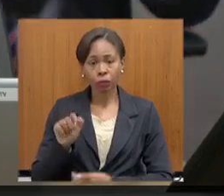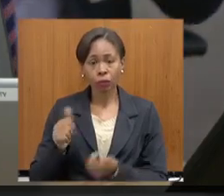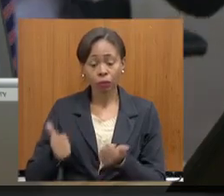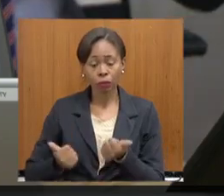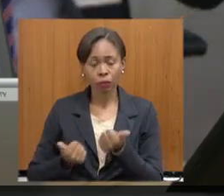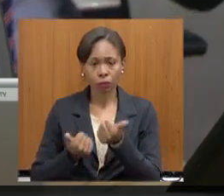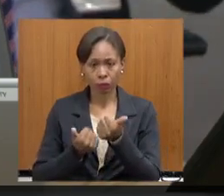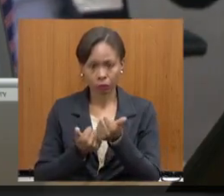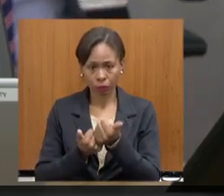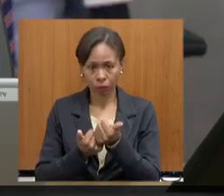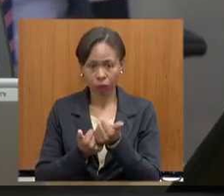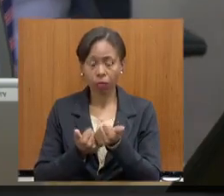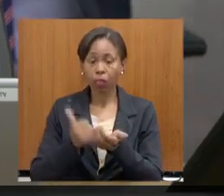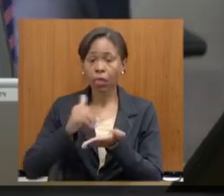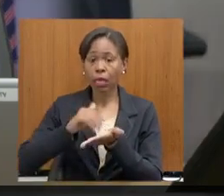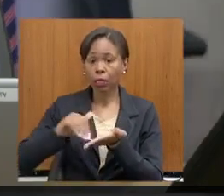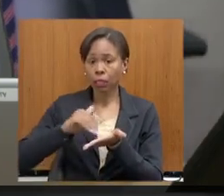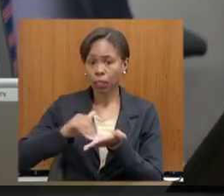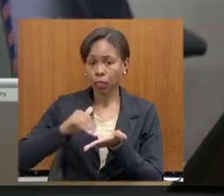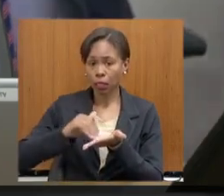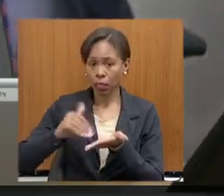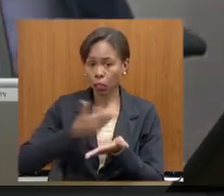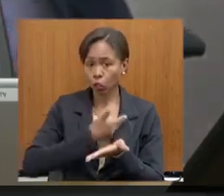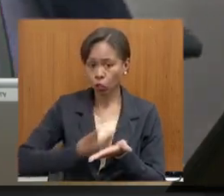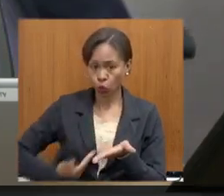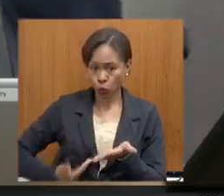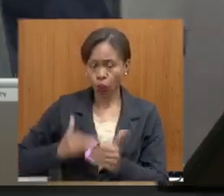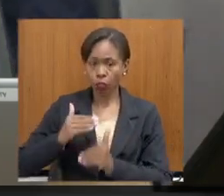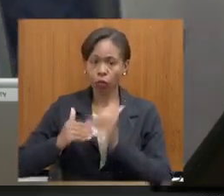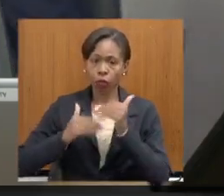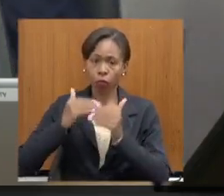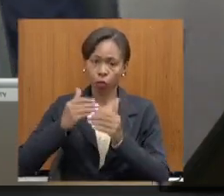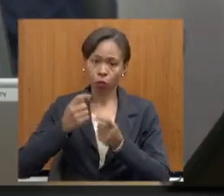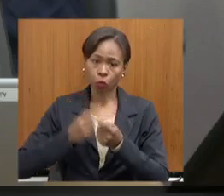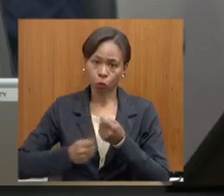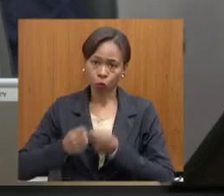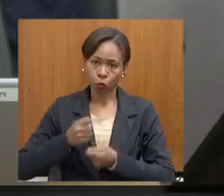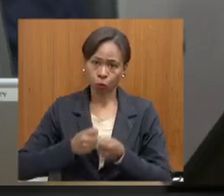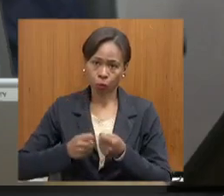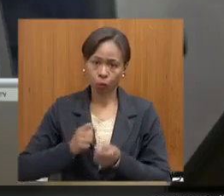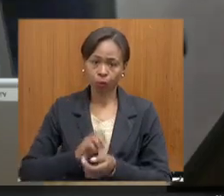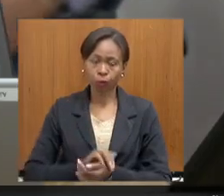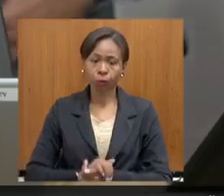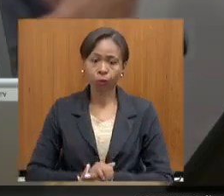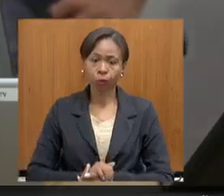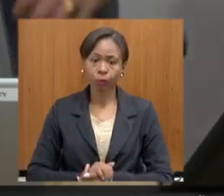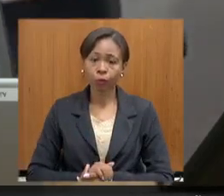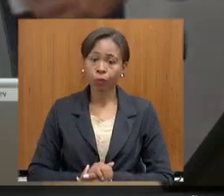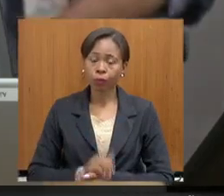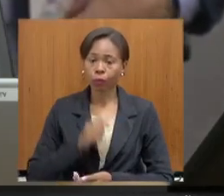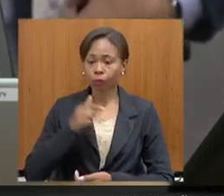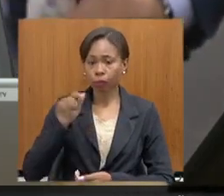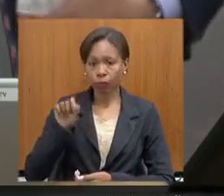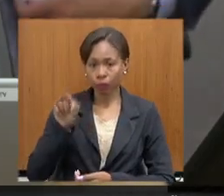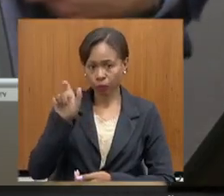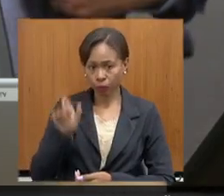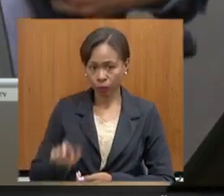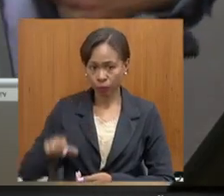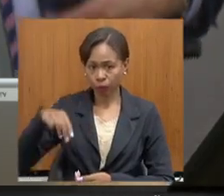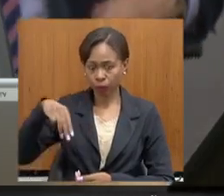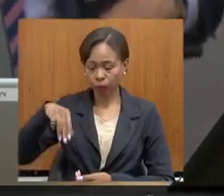assessora da secretaria de estado de desenvolvimento econômico o senhor Mateus Fonseca